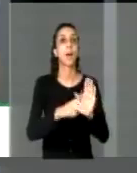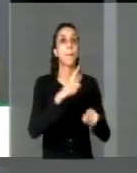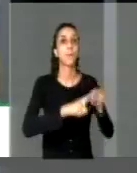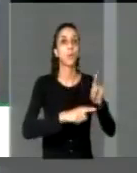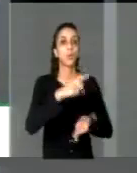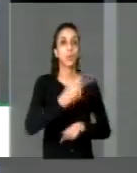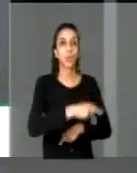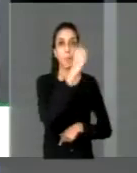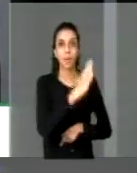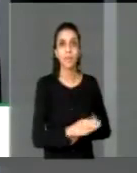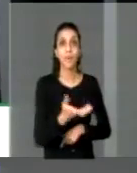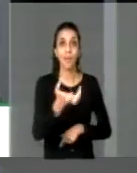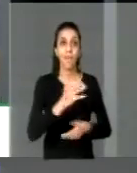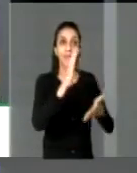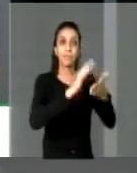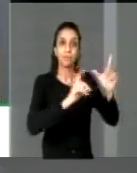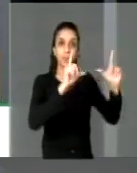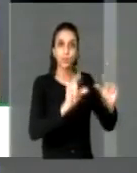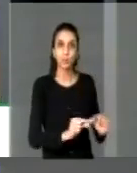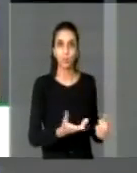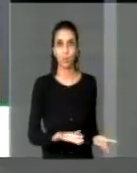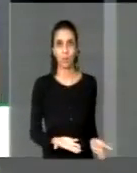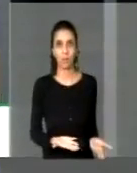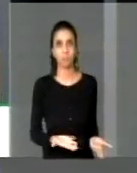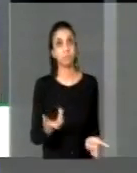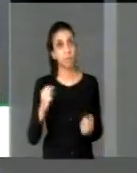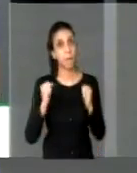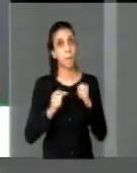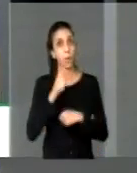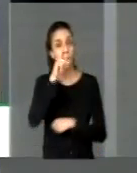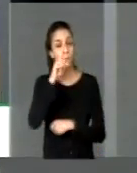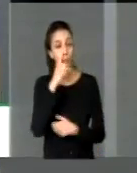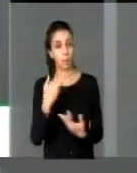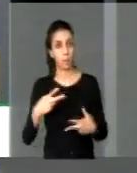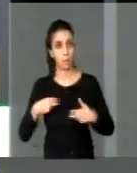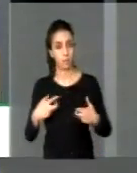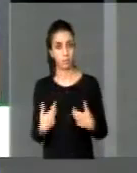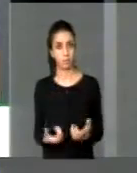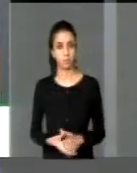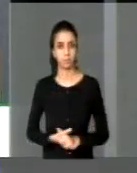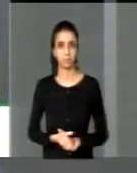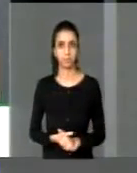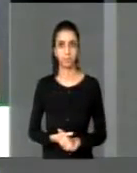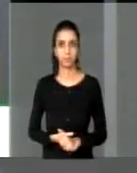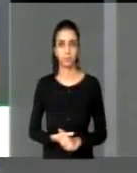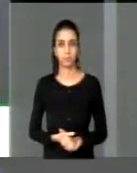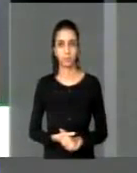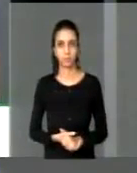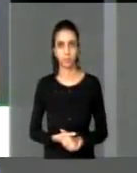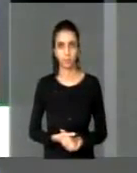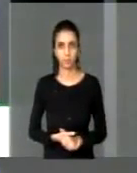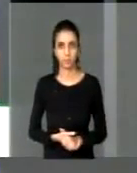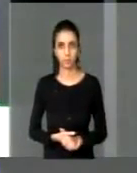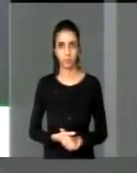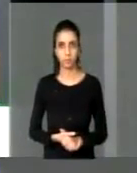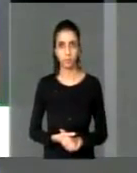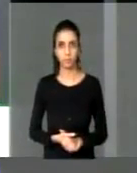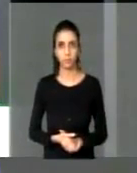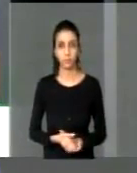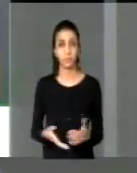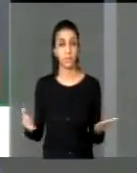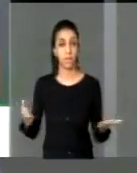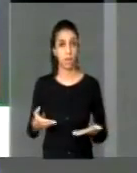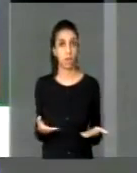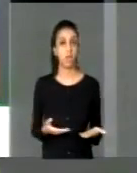esses avanços significativos na indústria parapetroleira brasileira. Agora mesmo, com o sucesso do programa